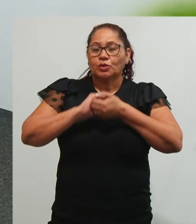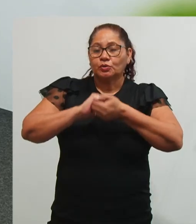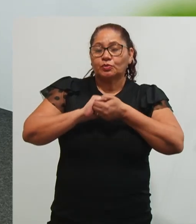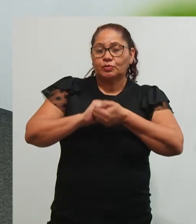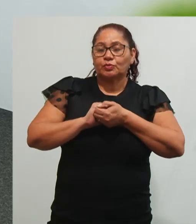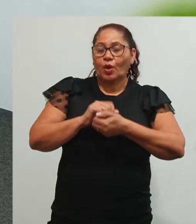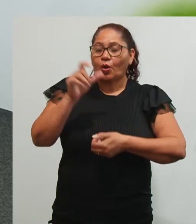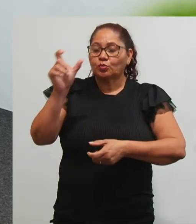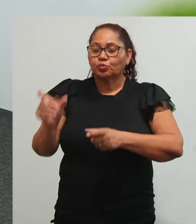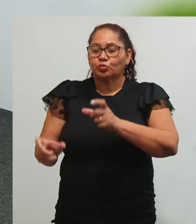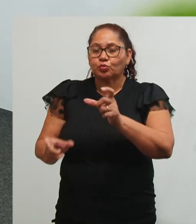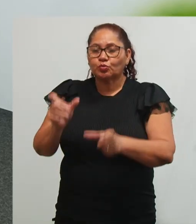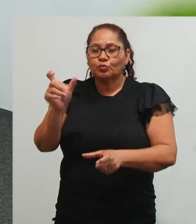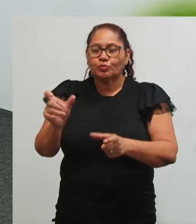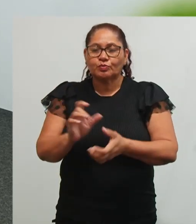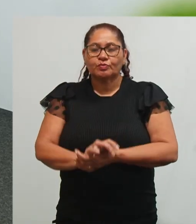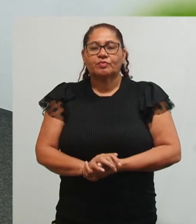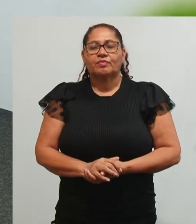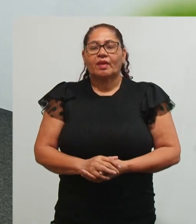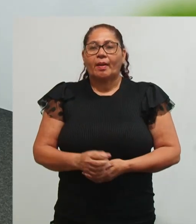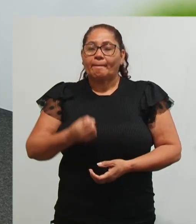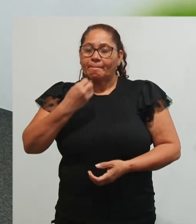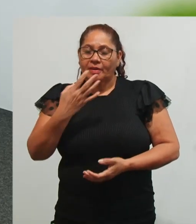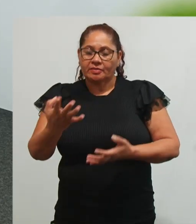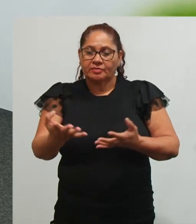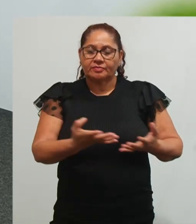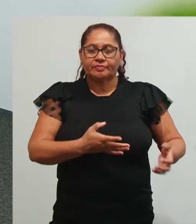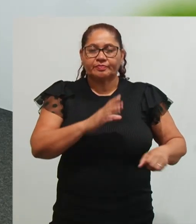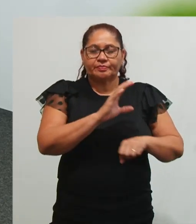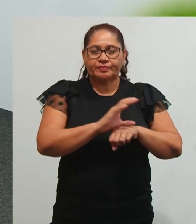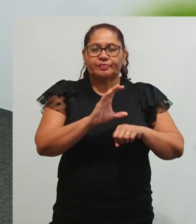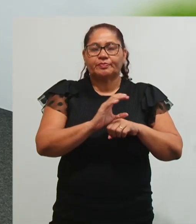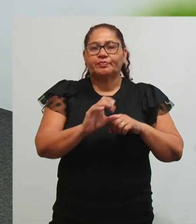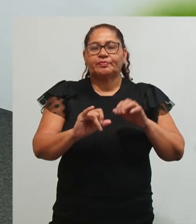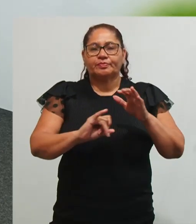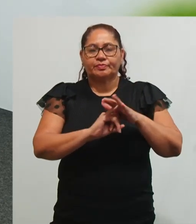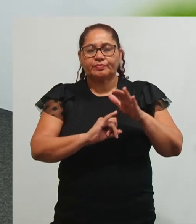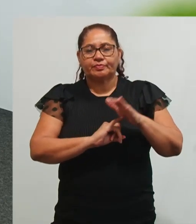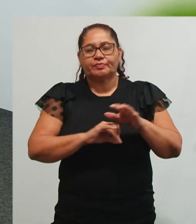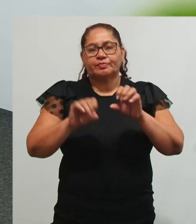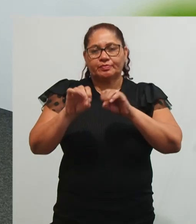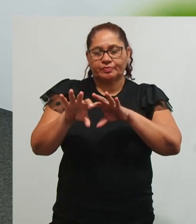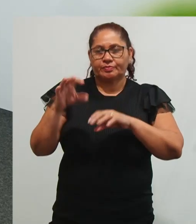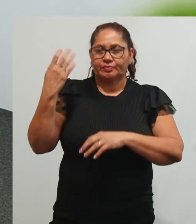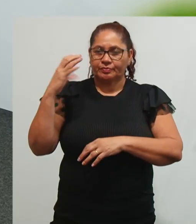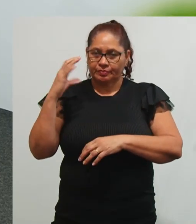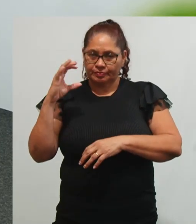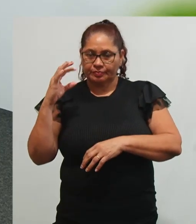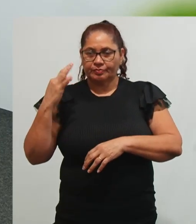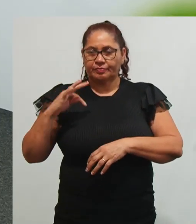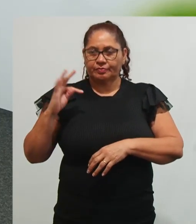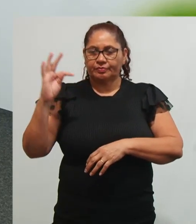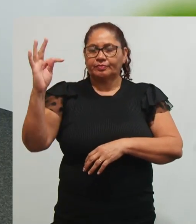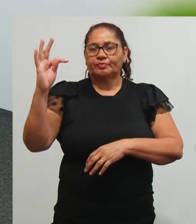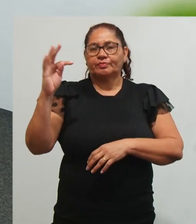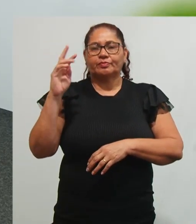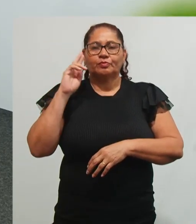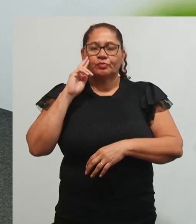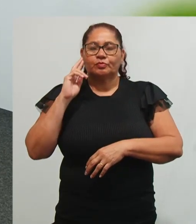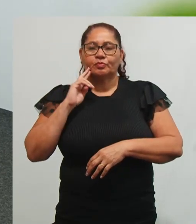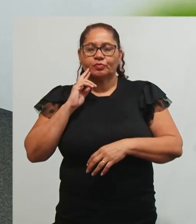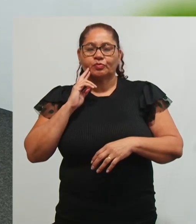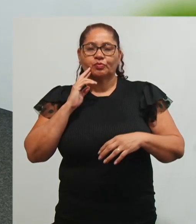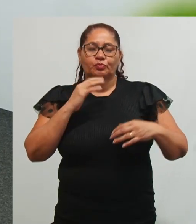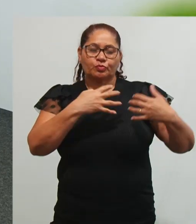Saudações, pessoas! Sejam bem-vindos aos cursos do Instituto Federal de Educação, Ciência e Tecnologia de Rondônia, o